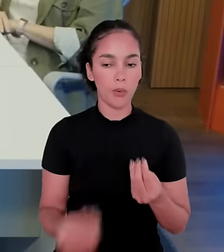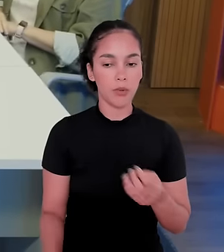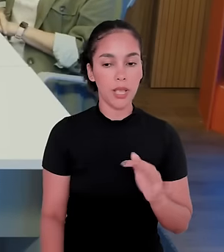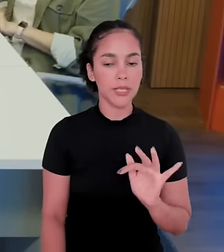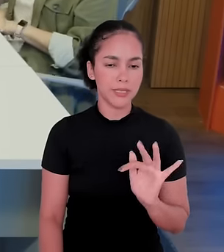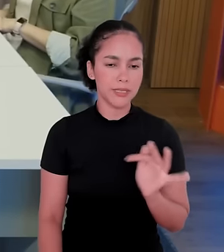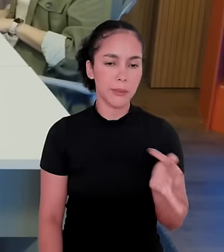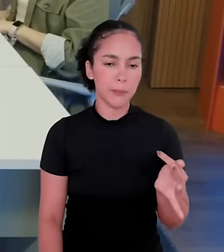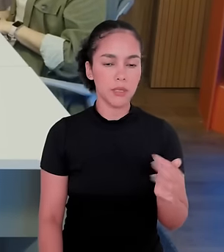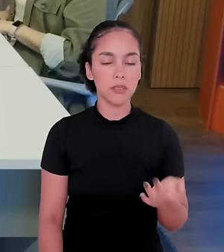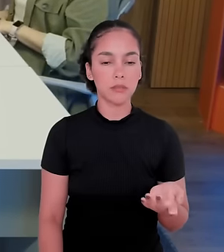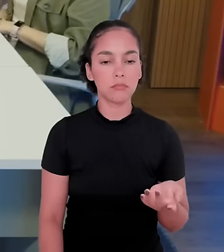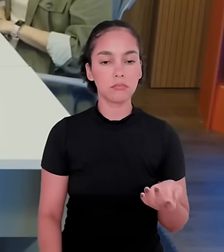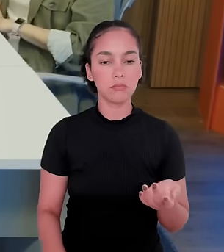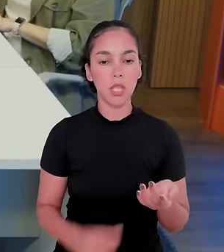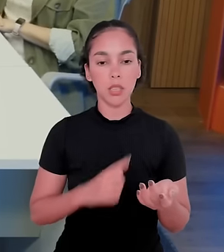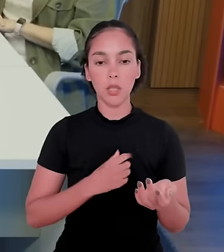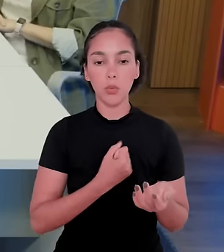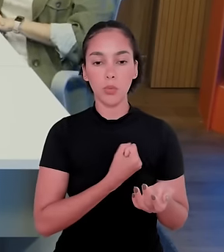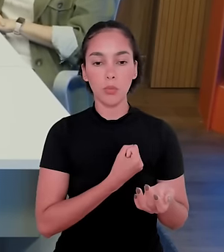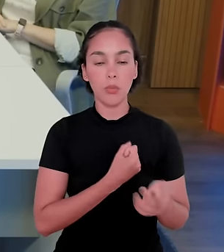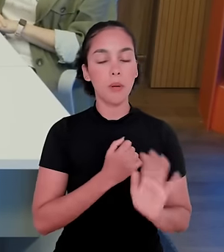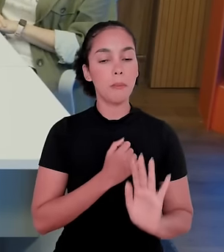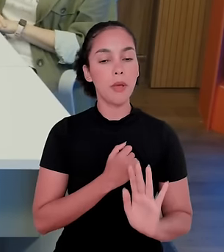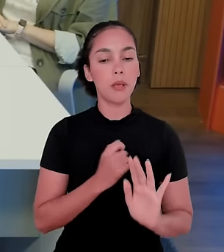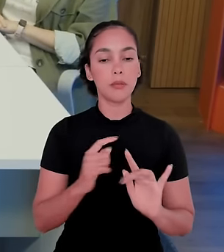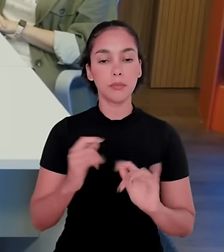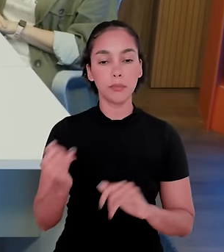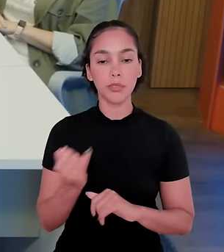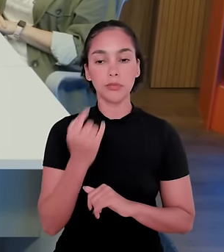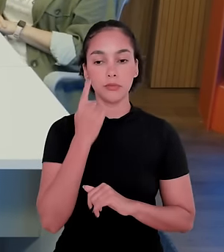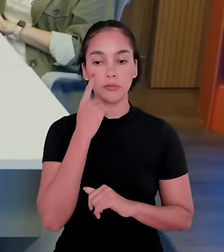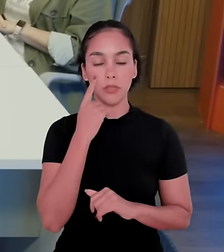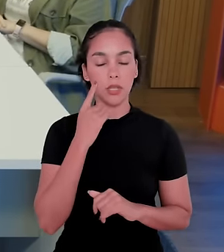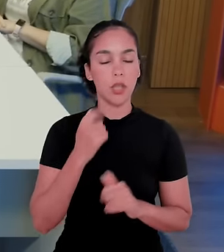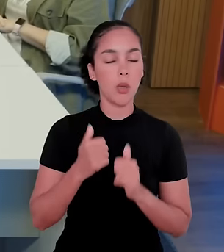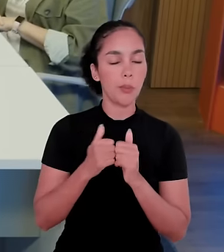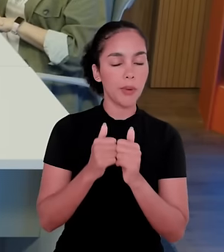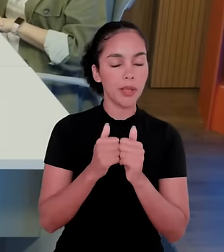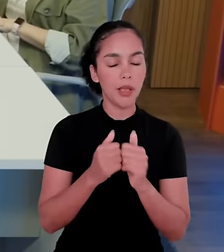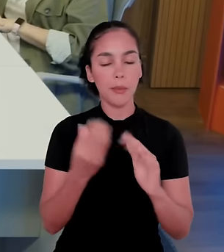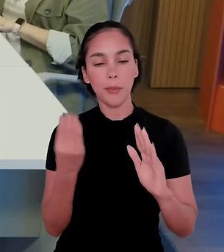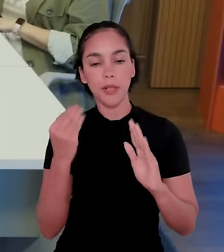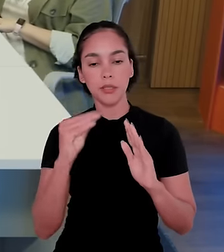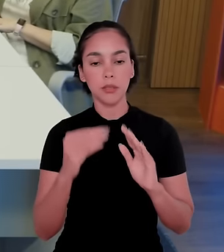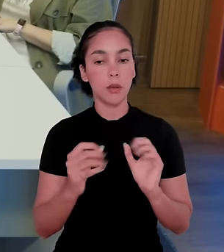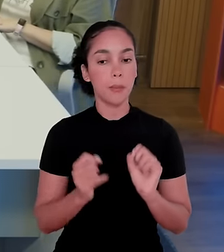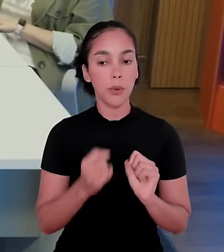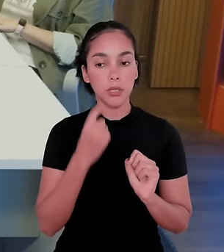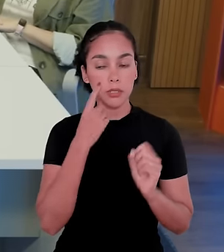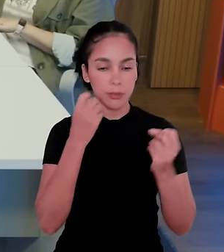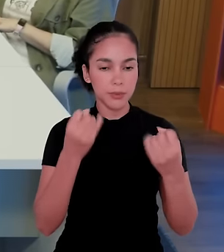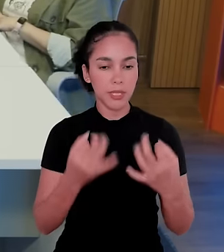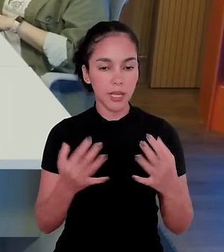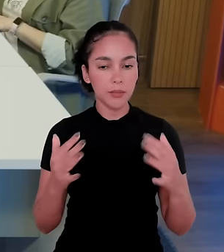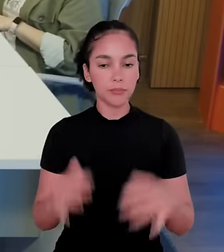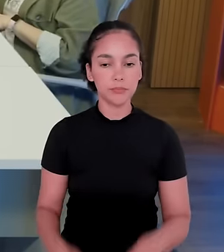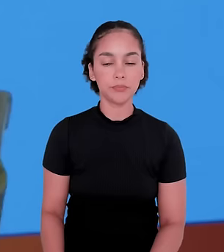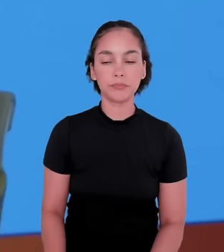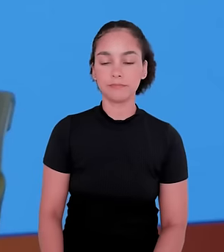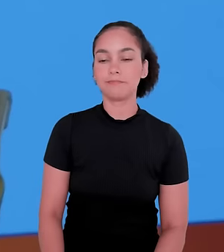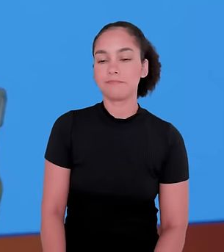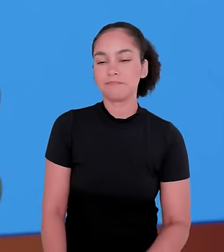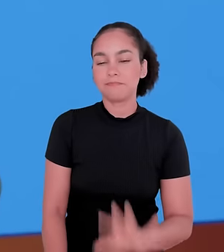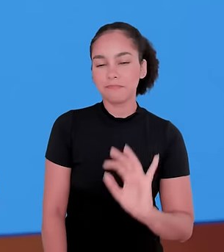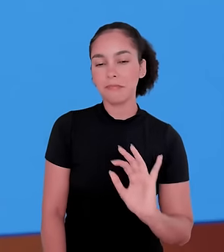simples que você falou também você tendo o número mas é importante também acompanhar de tempos em tempos a publicação você pode explicar pra gente Claro